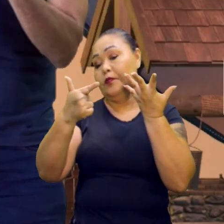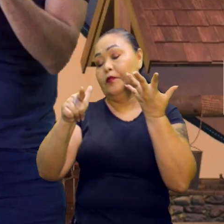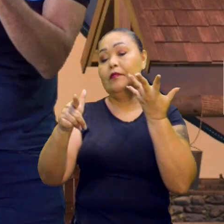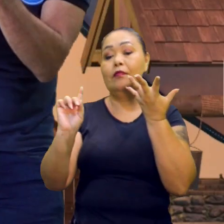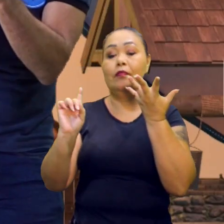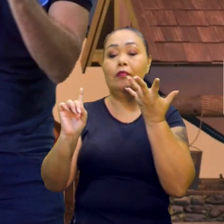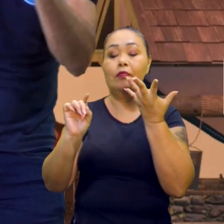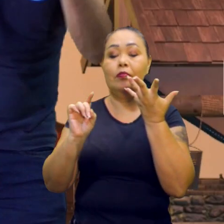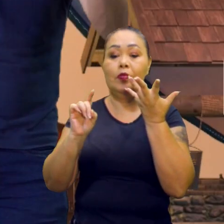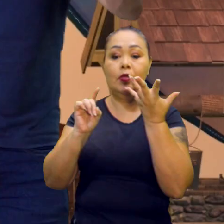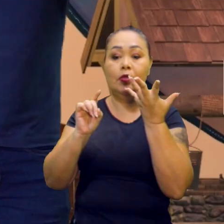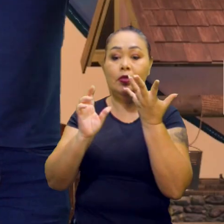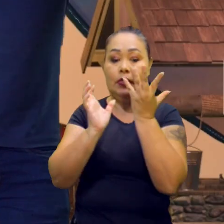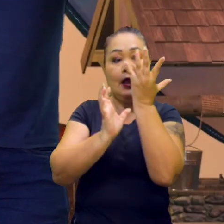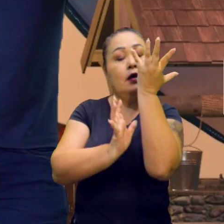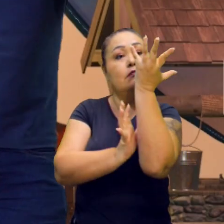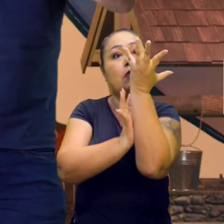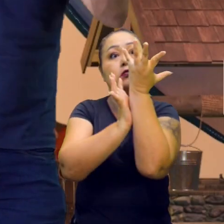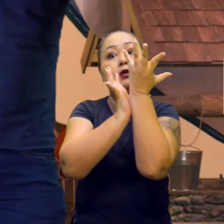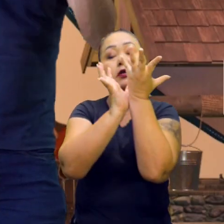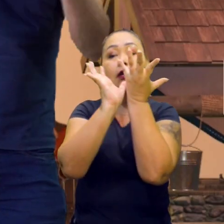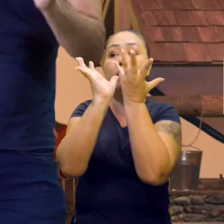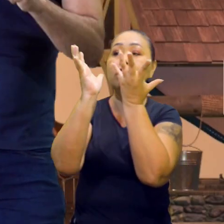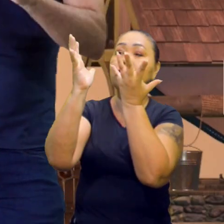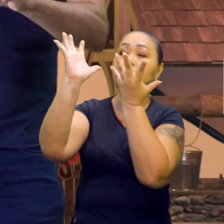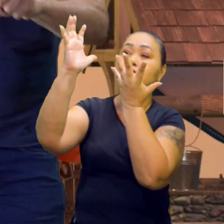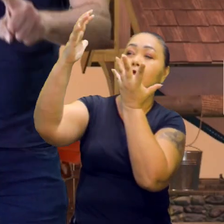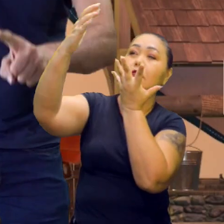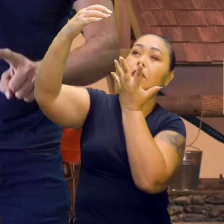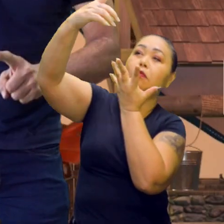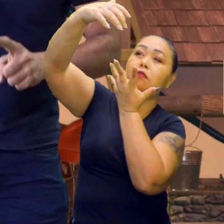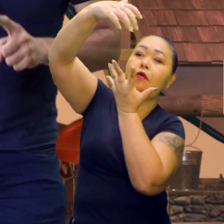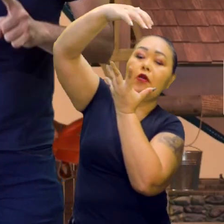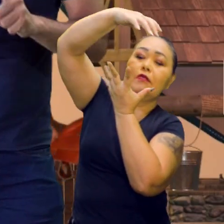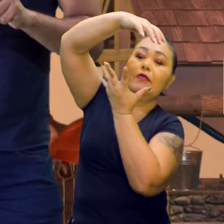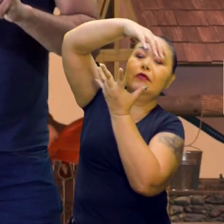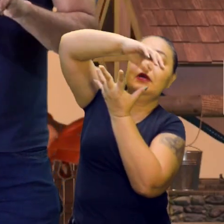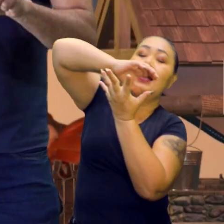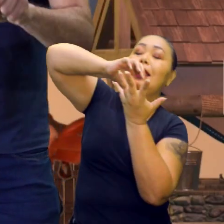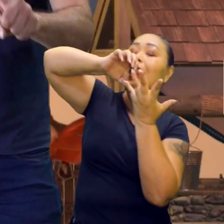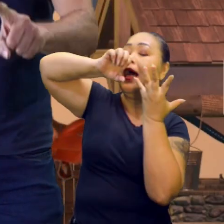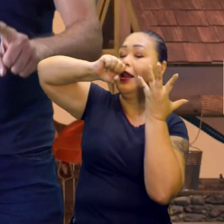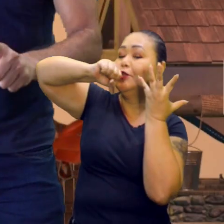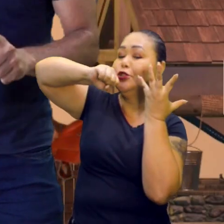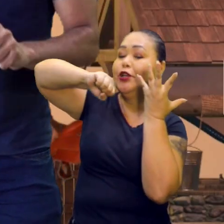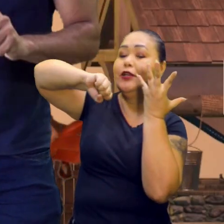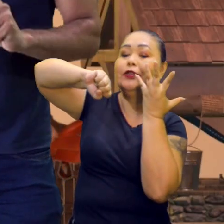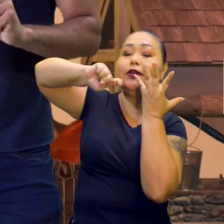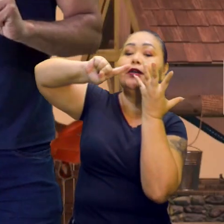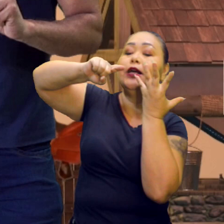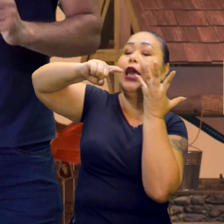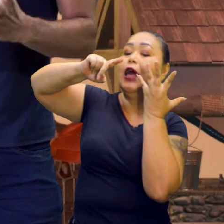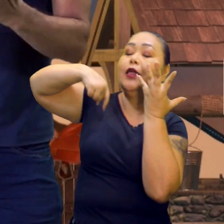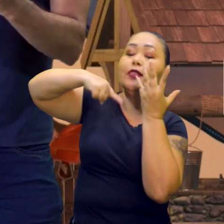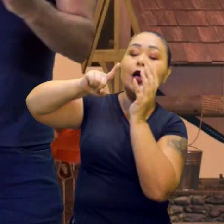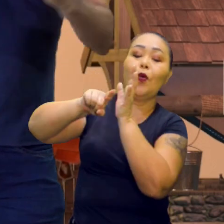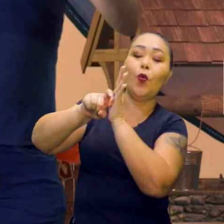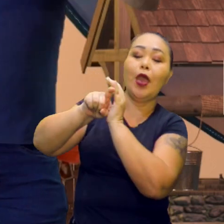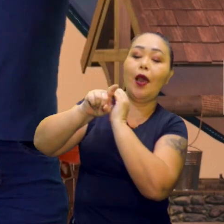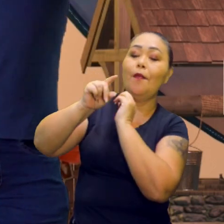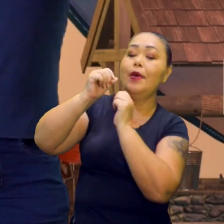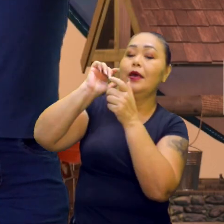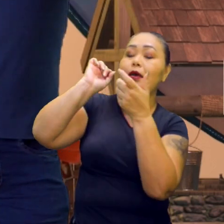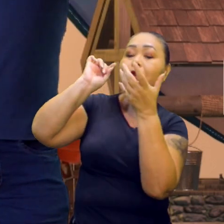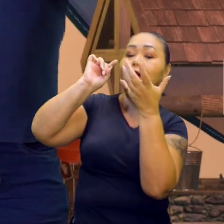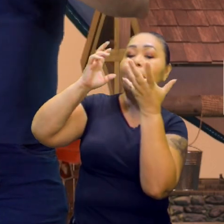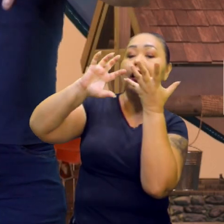vai colocar aquela copa, a formação da copa, da laranjeira, da goiabeira. A copa,